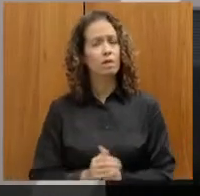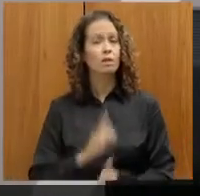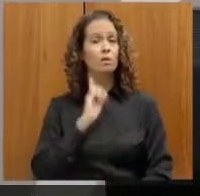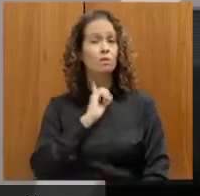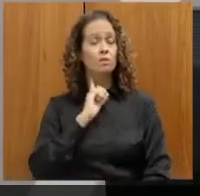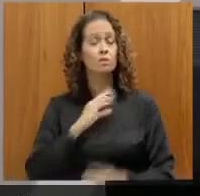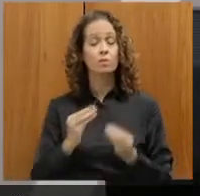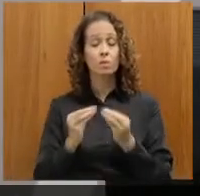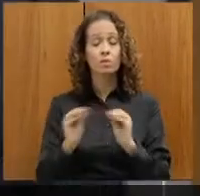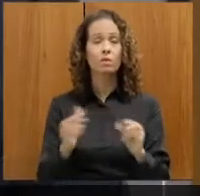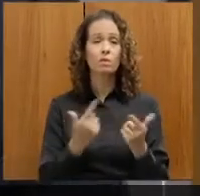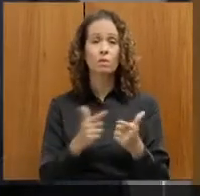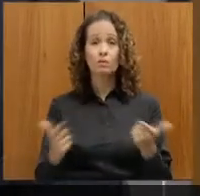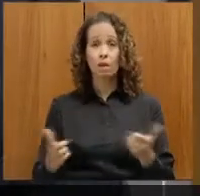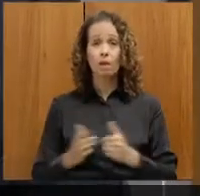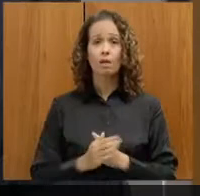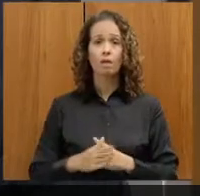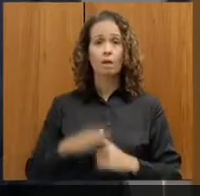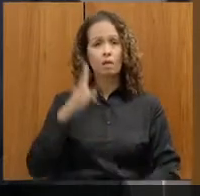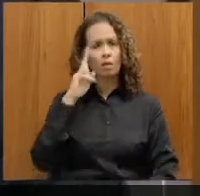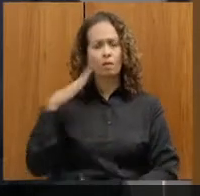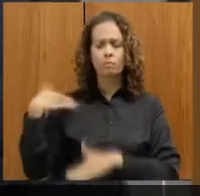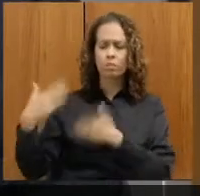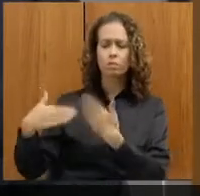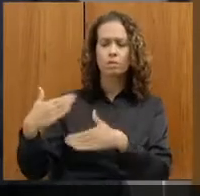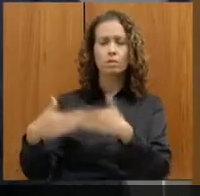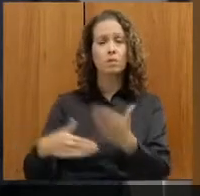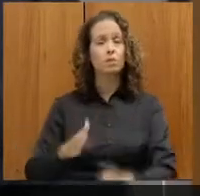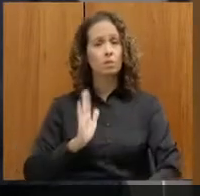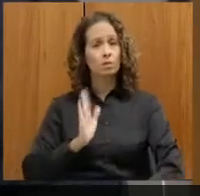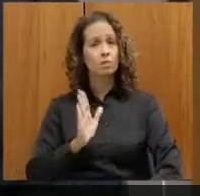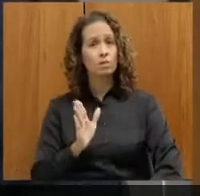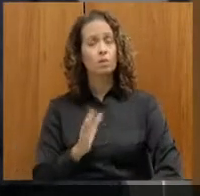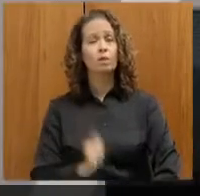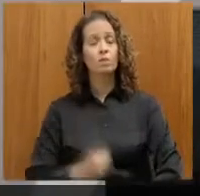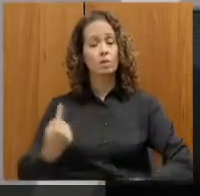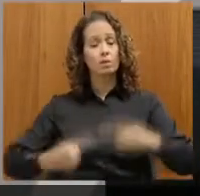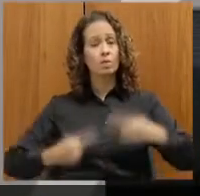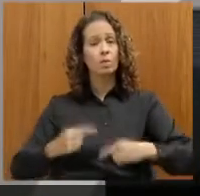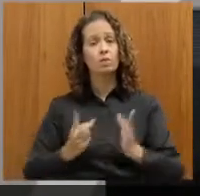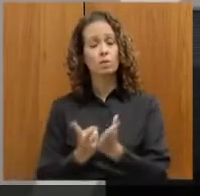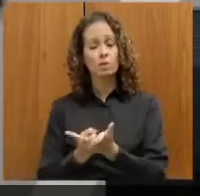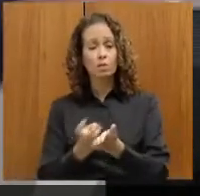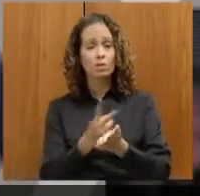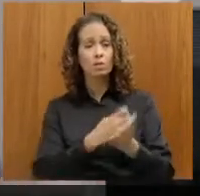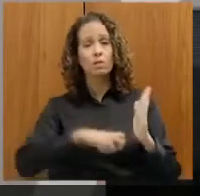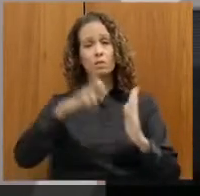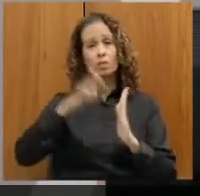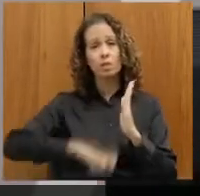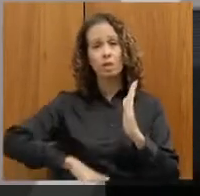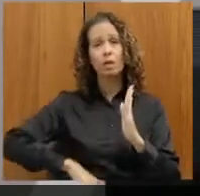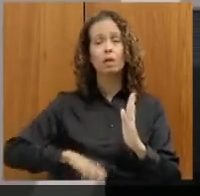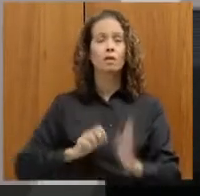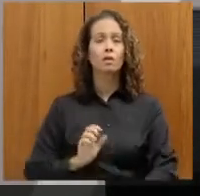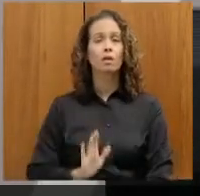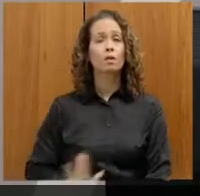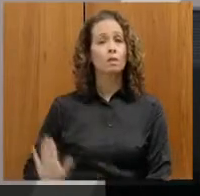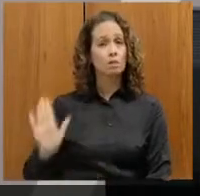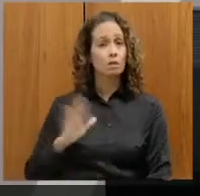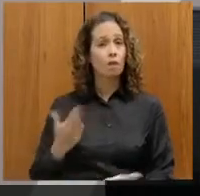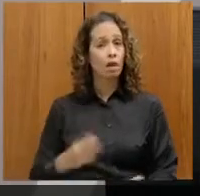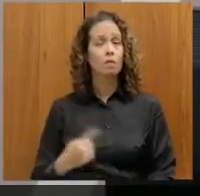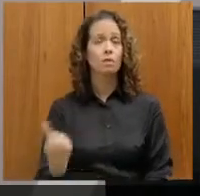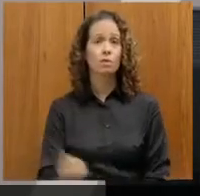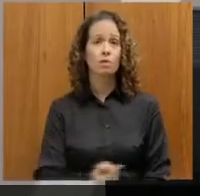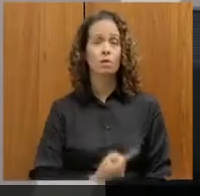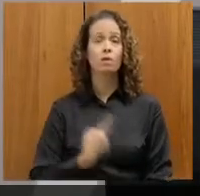prejudicado como vem sendo historicamente pela e tributária Nacional então eu vou deixar que o requerimento para